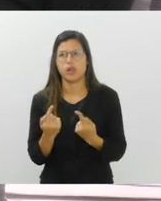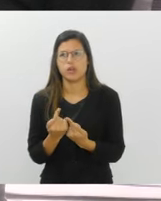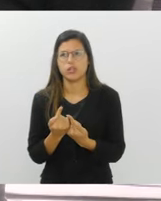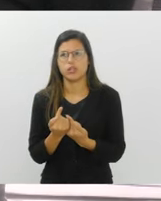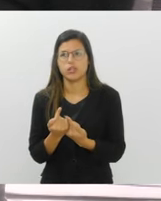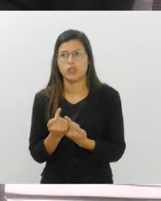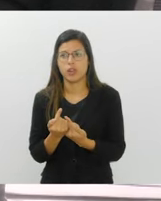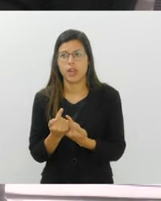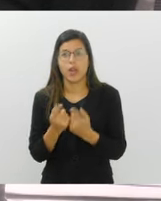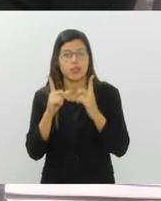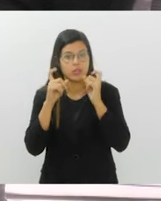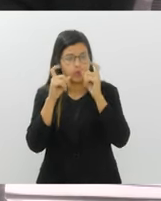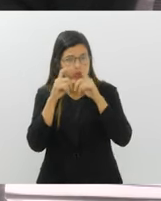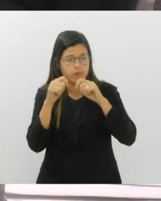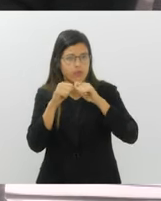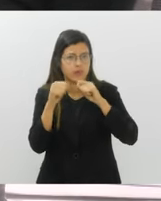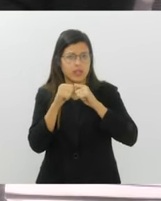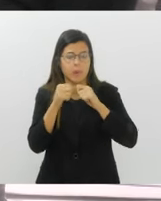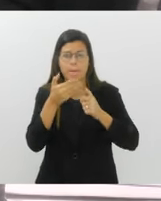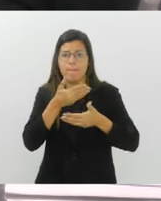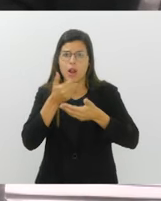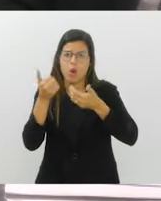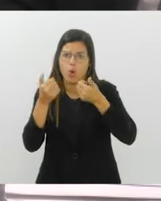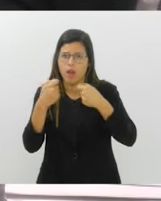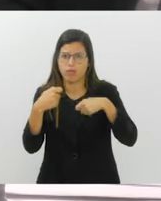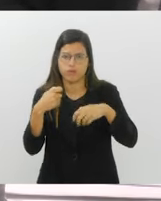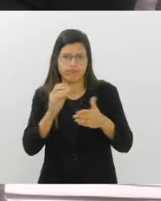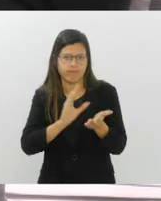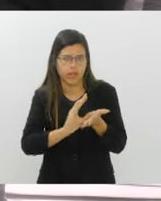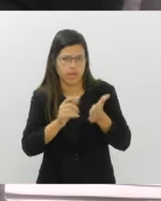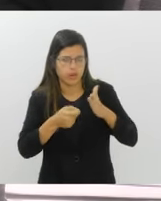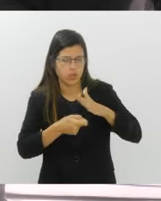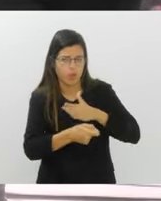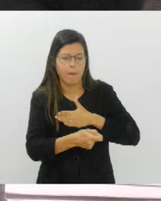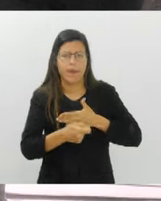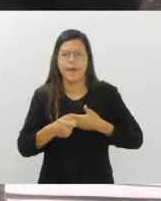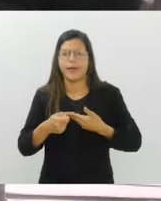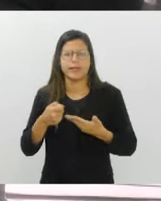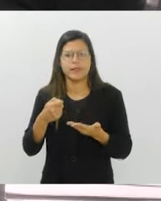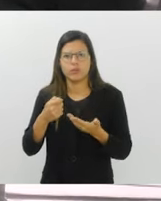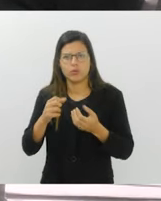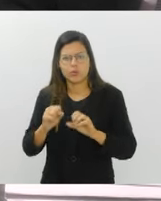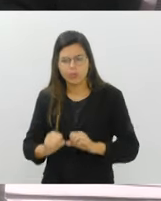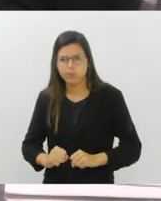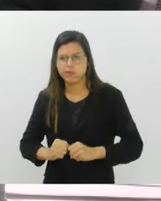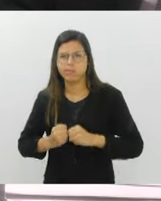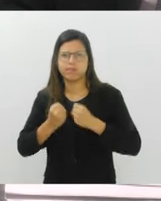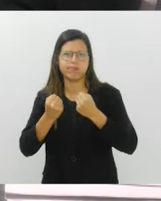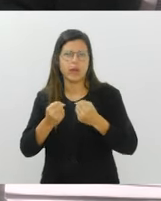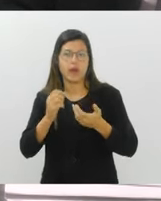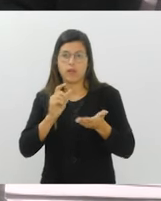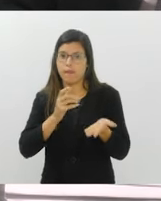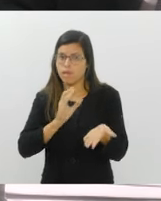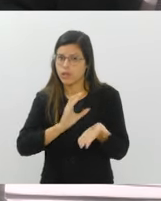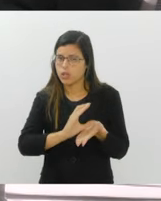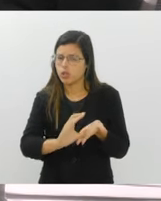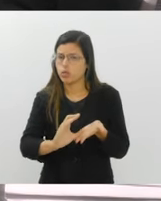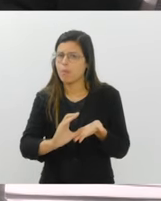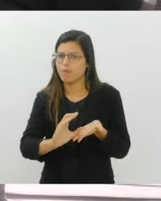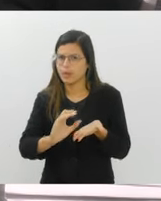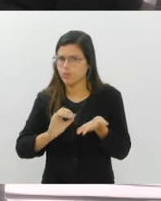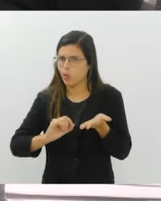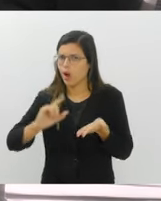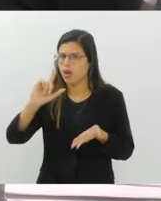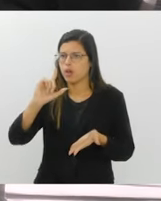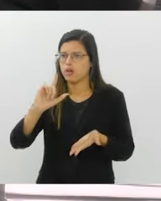serviço melhorar. Requer investimento, persistência, cuidados, enfim, às vezes investimentos pesados, mas você atinge